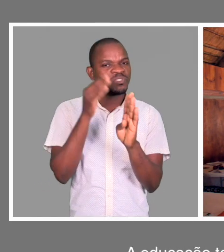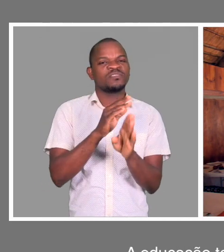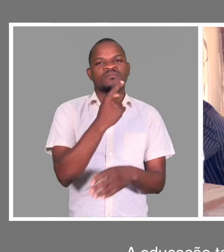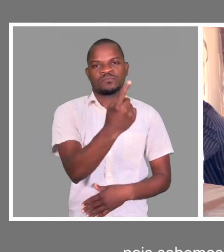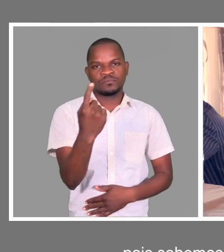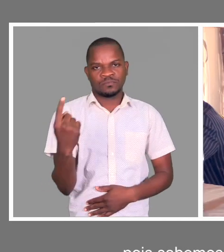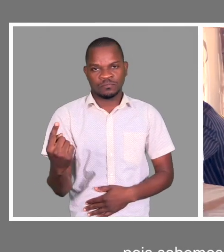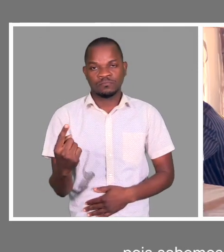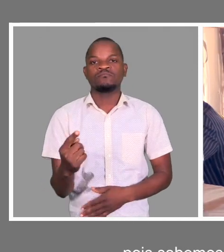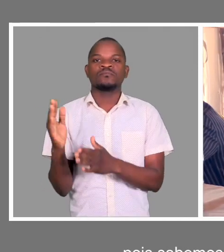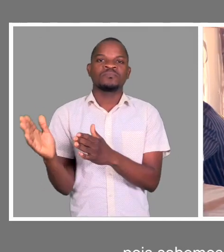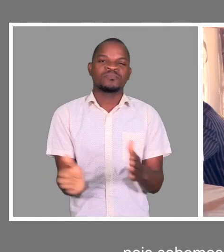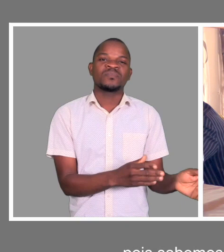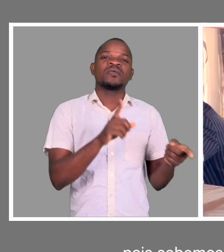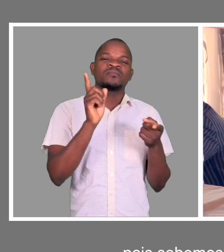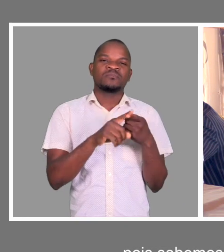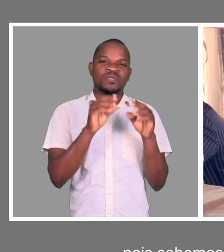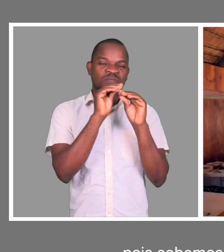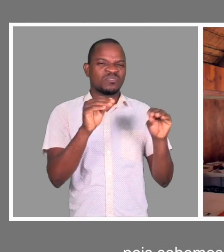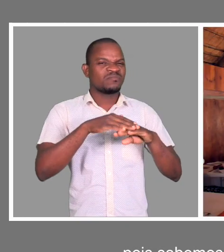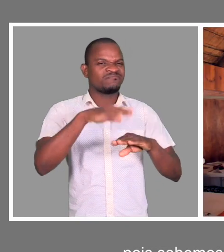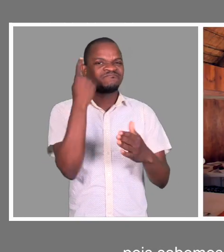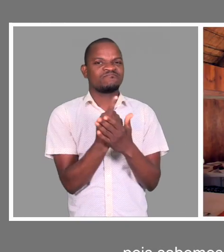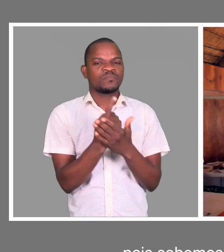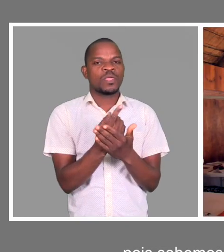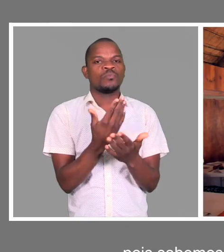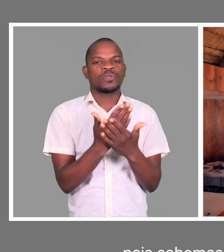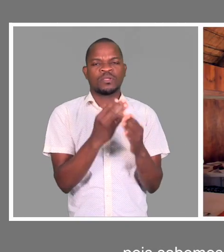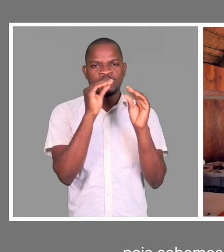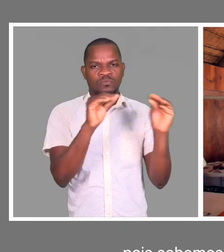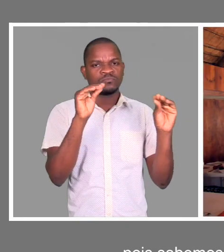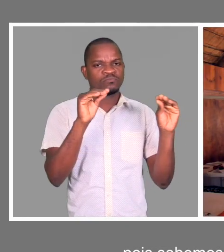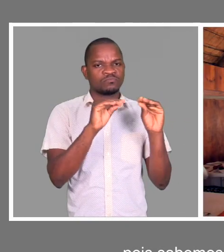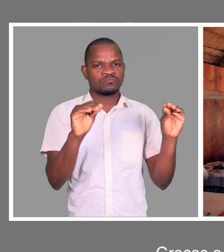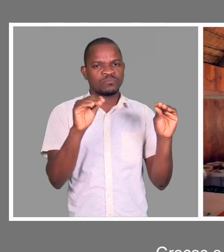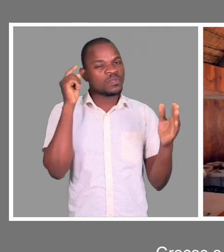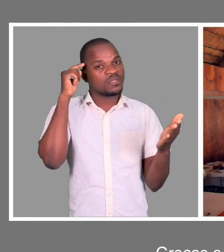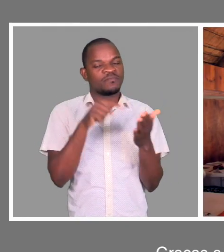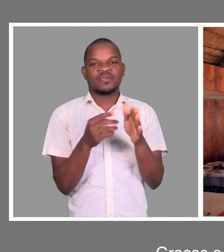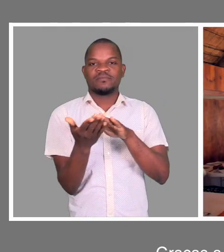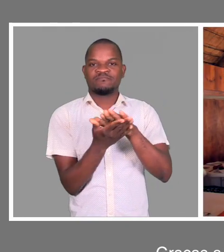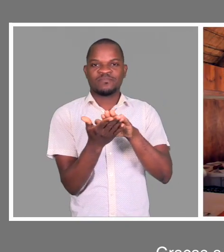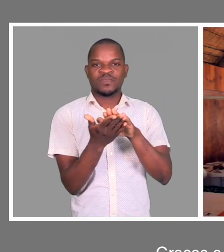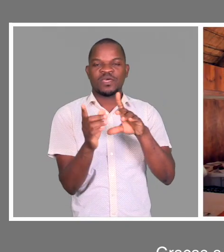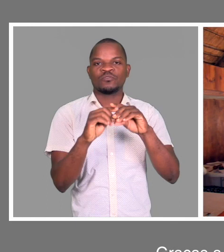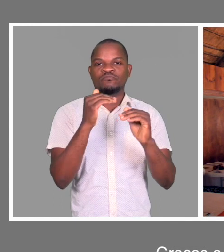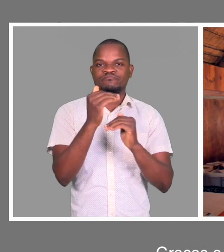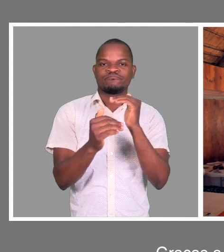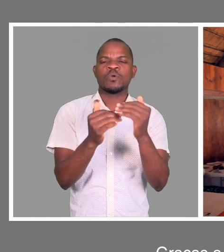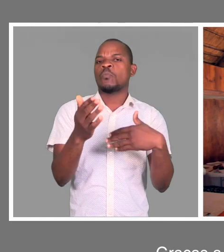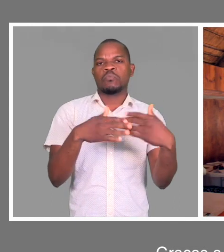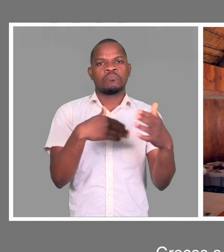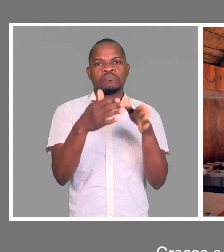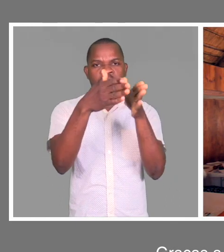prioridade da educação porque sabemos que a educação é o base de desenvolvimento de qualquer pessoa e, graças a